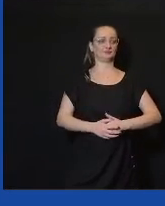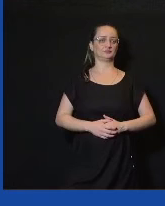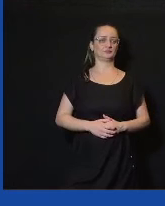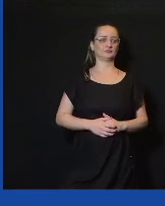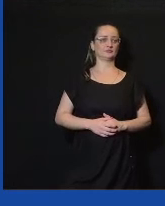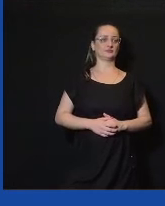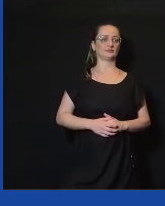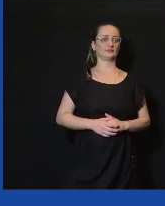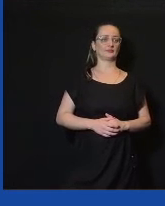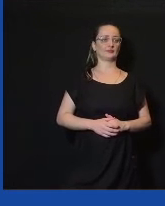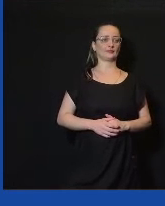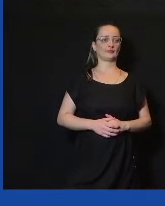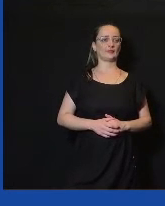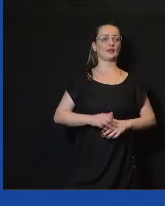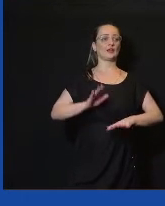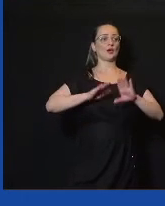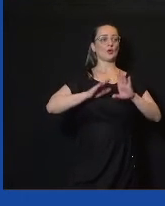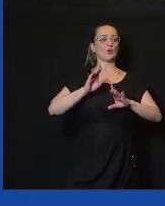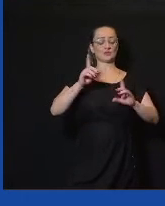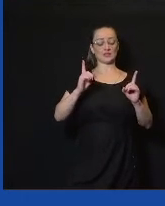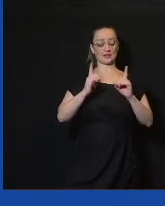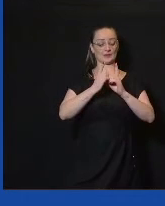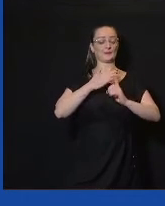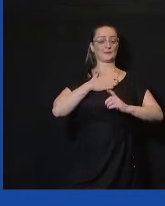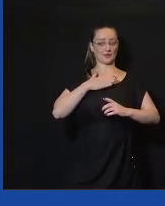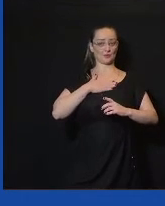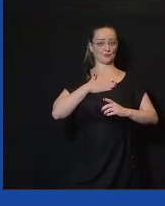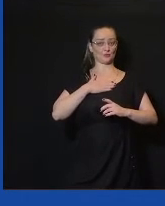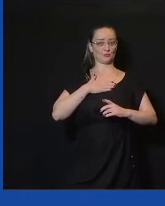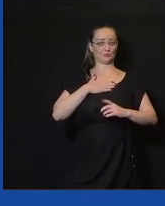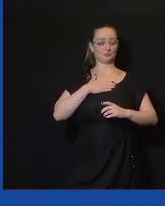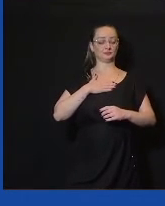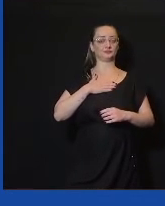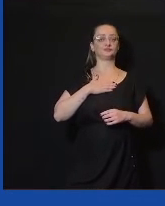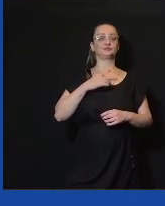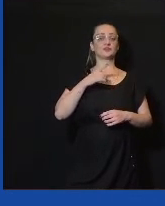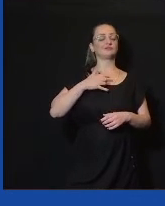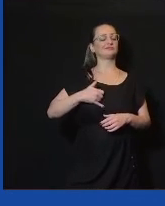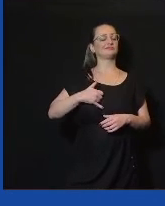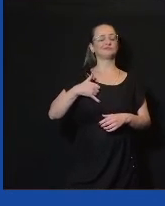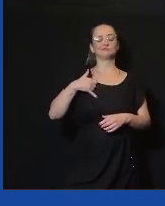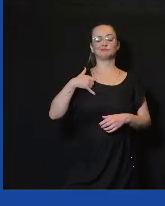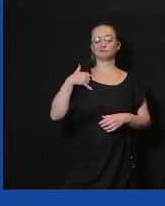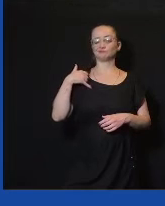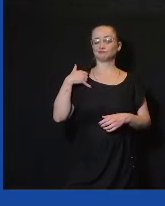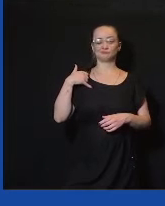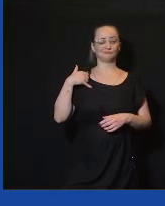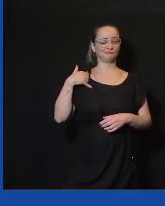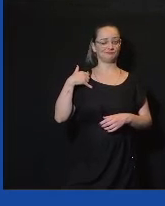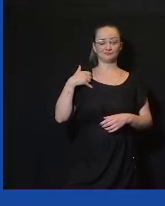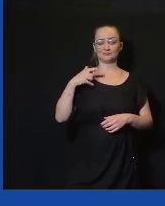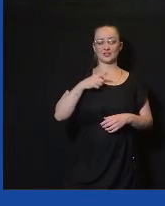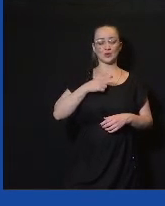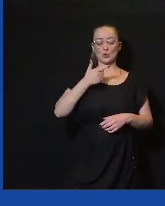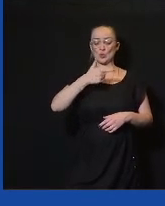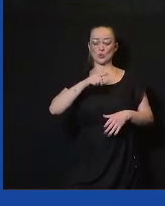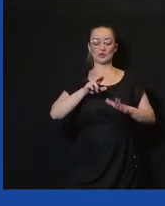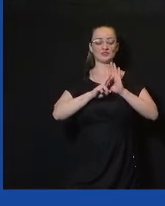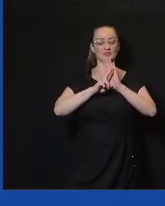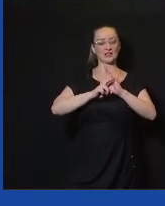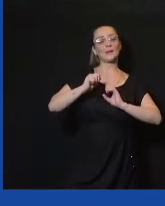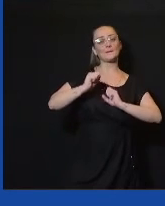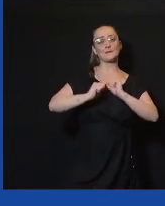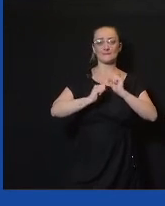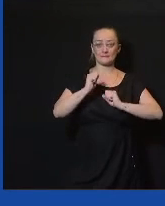Como muitos deles são meus clientes, além de eu ter um orgulho imenso de ter outras referências